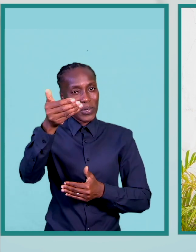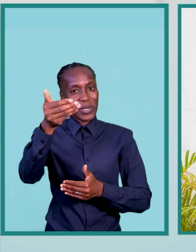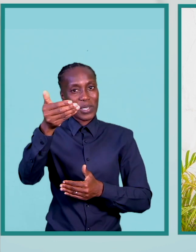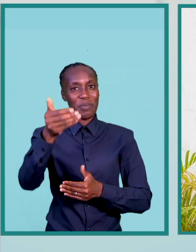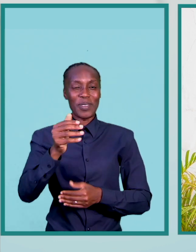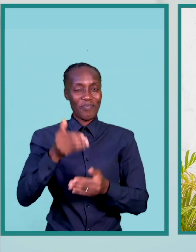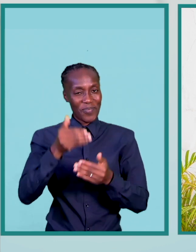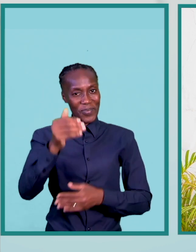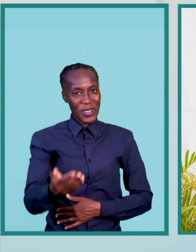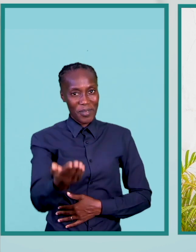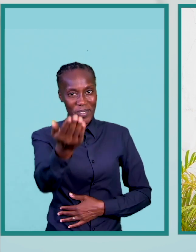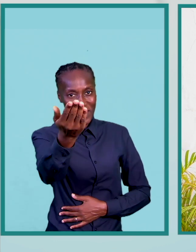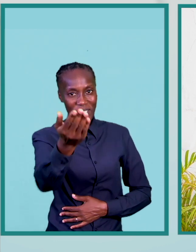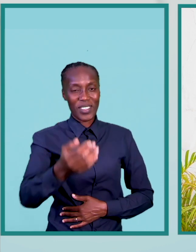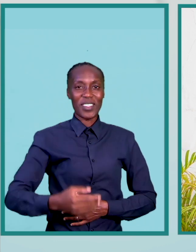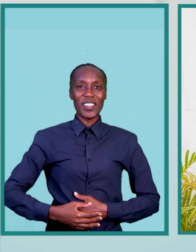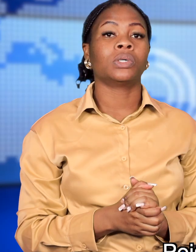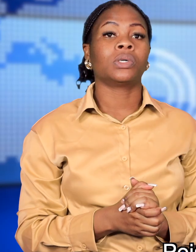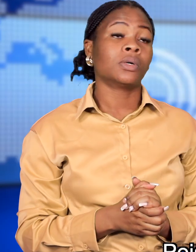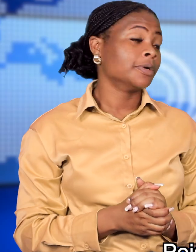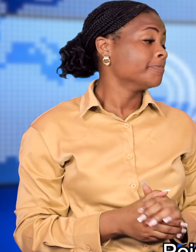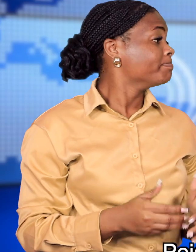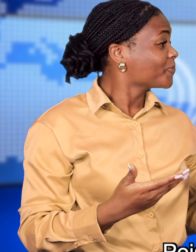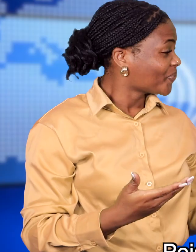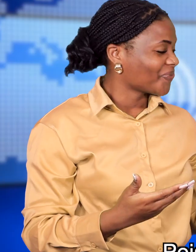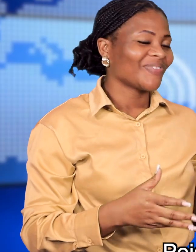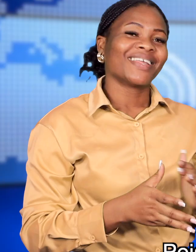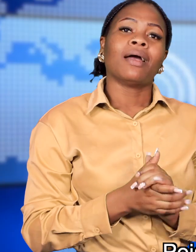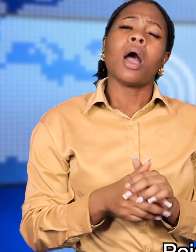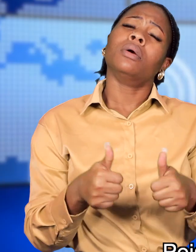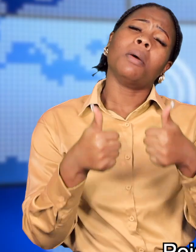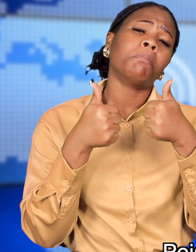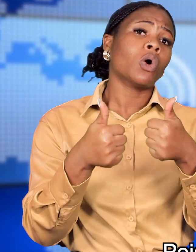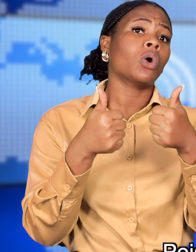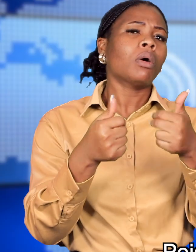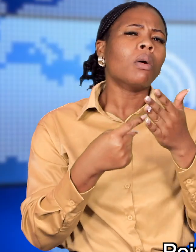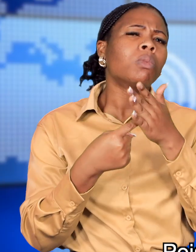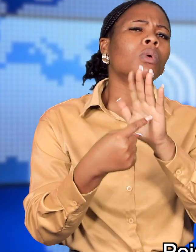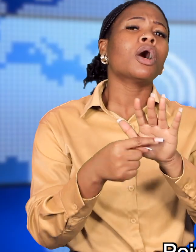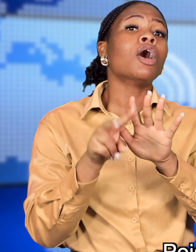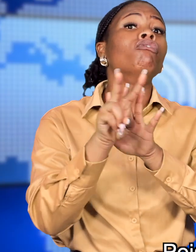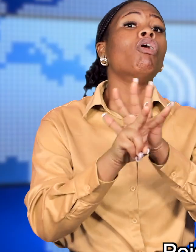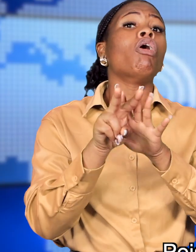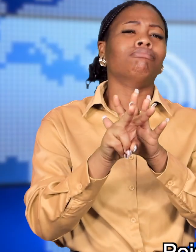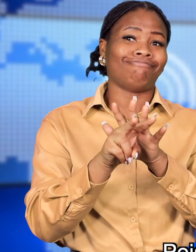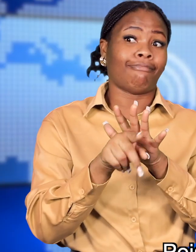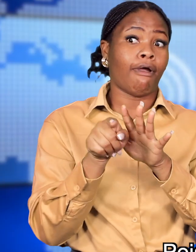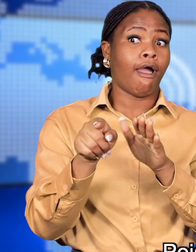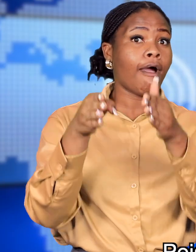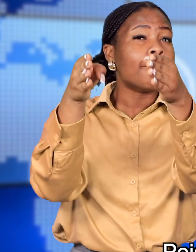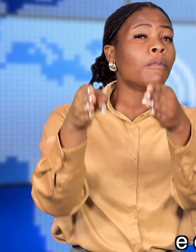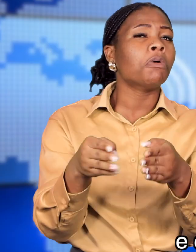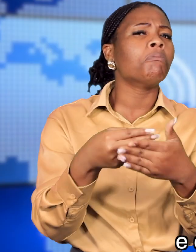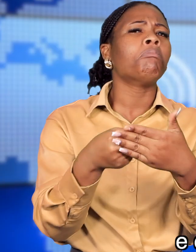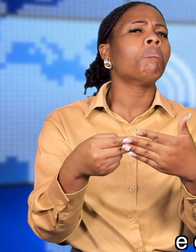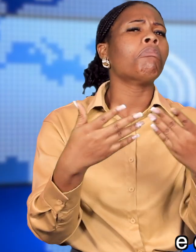encontrar numa próxima edição e até breve. Pois bem, acompanhamos o debate moderado pelo